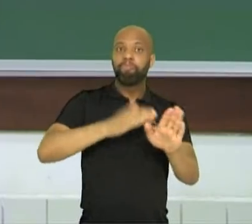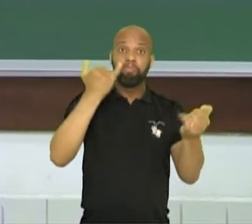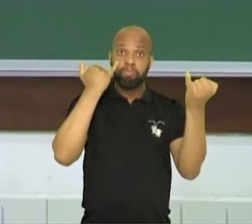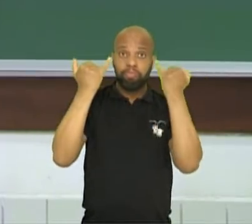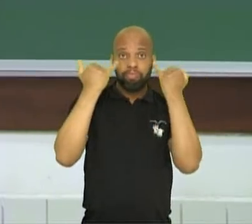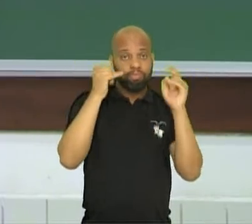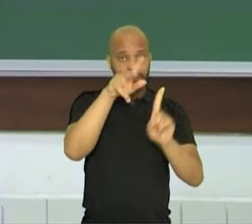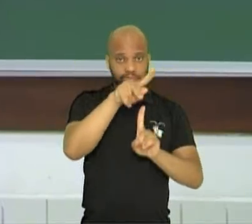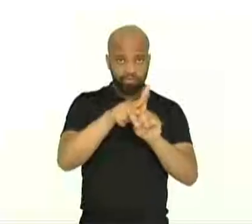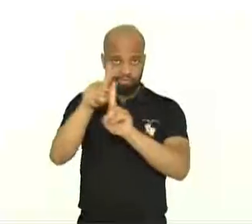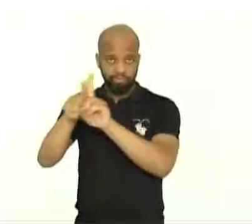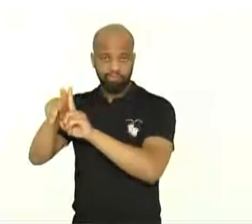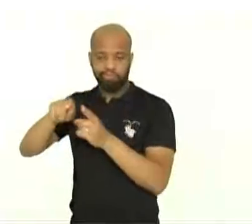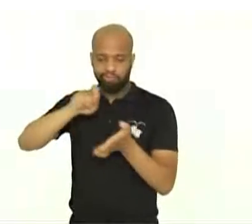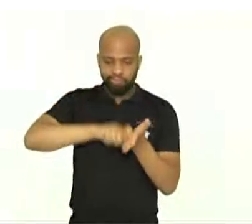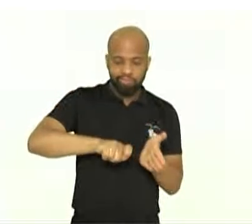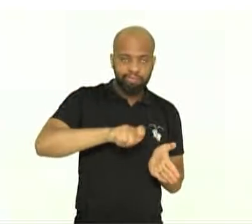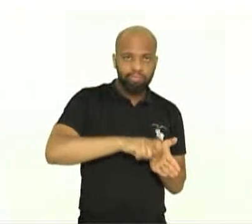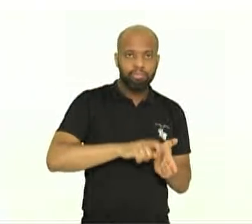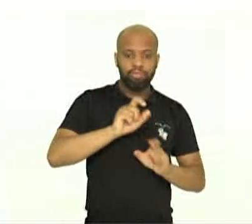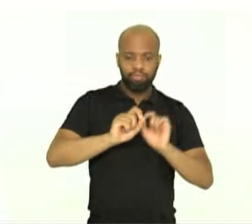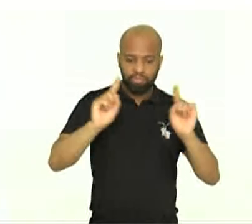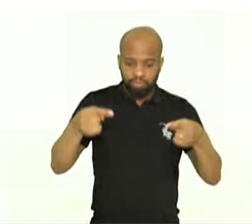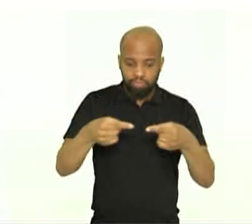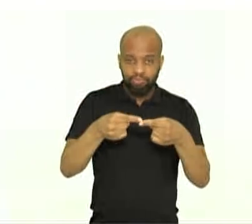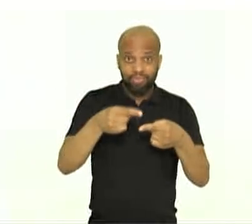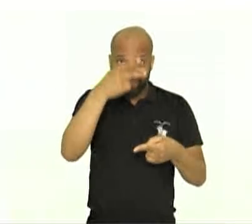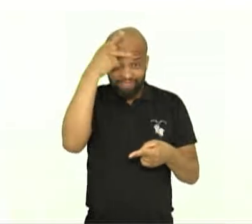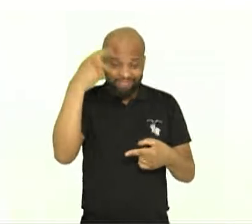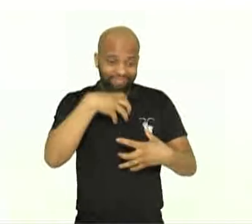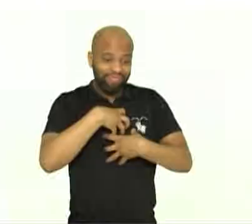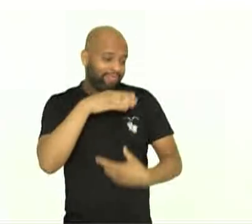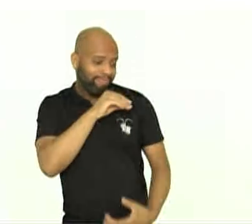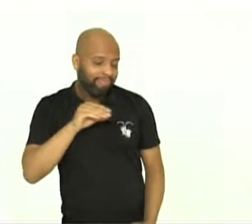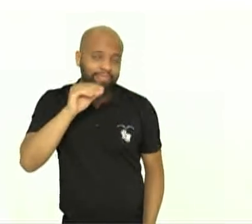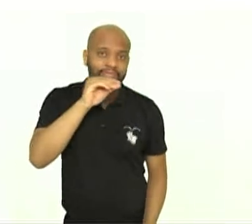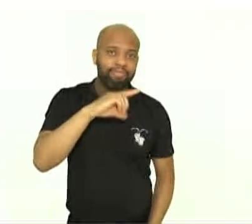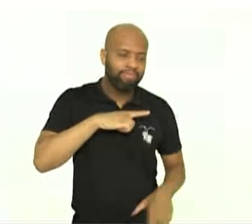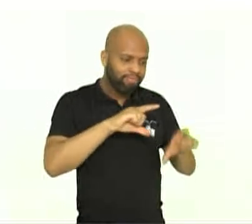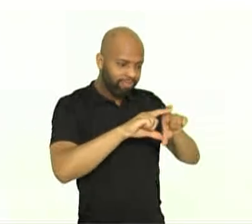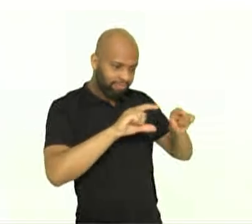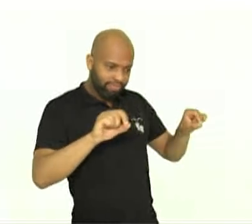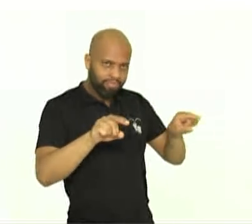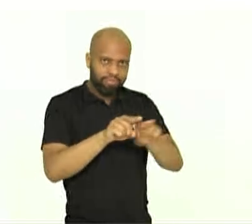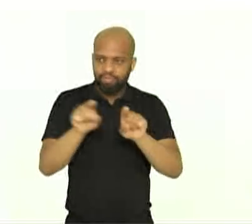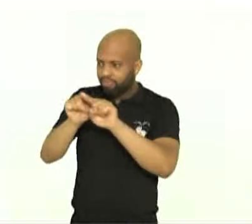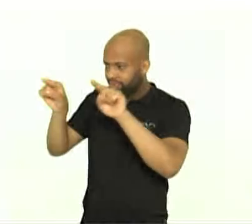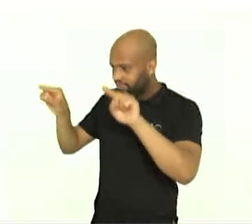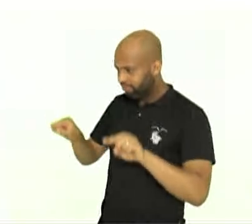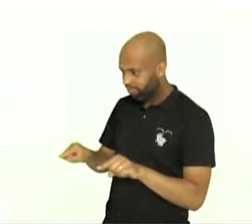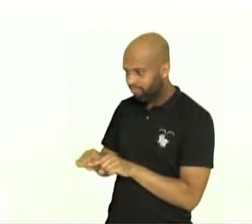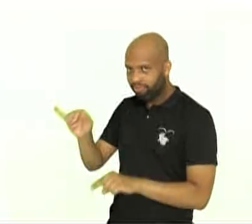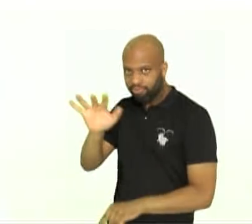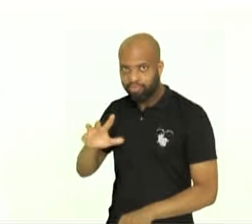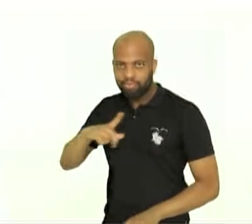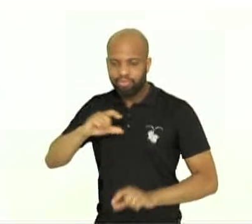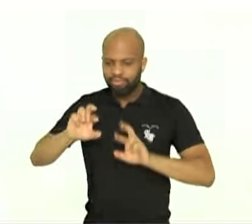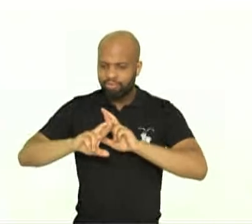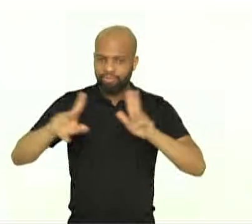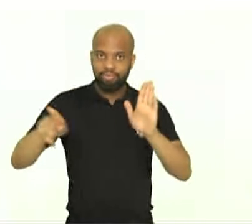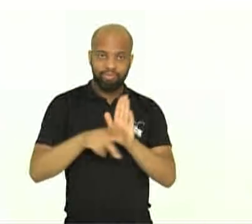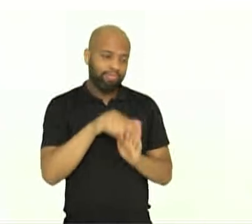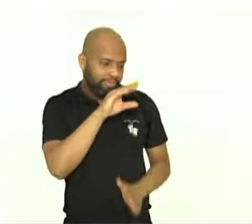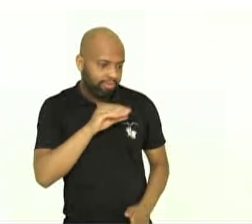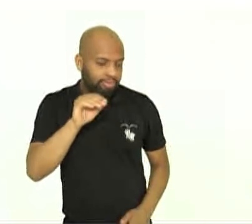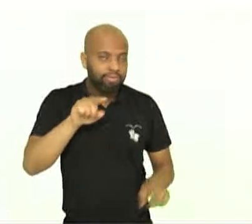a personagem escreve de acordo com a fala, né? Nas tirinhas e charges é possível perceber a diferença entre fala e escrita